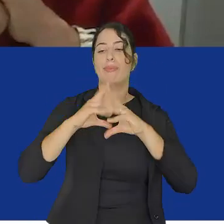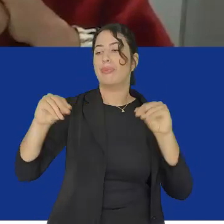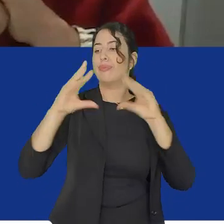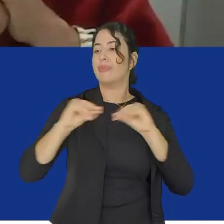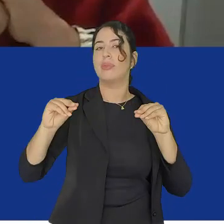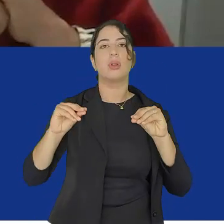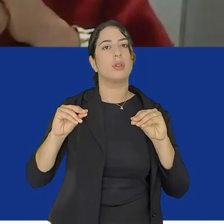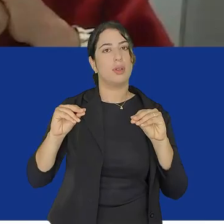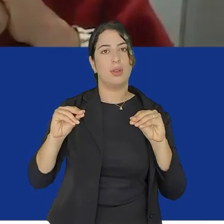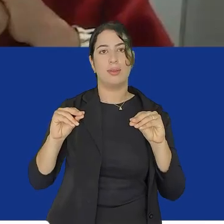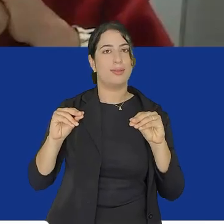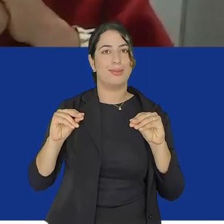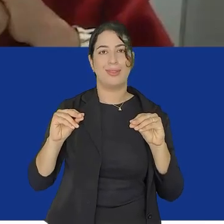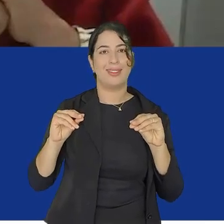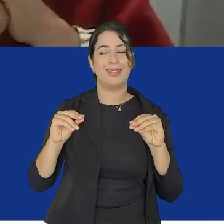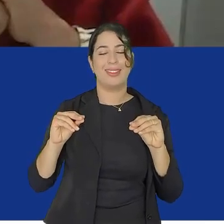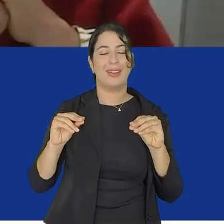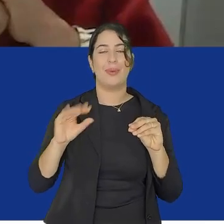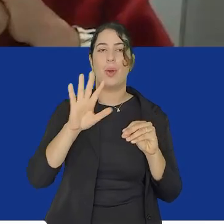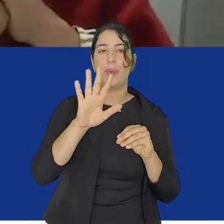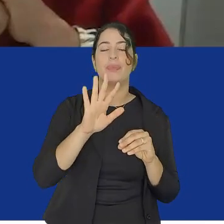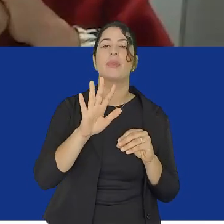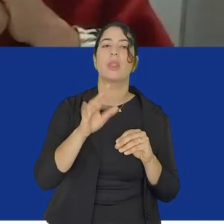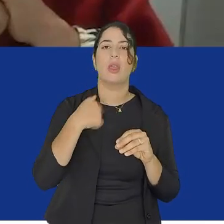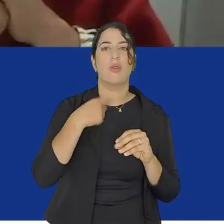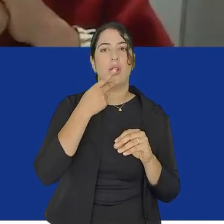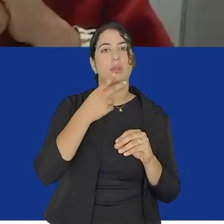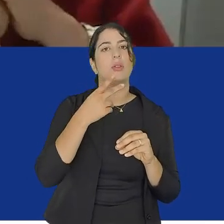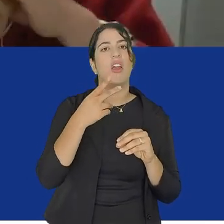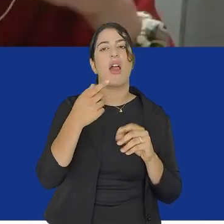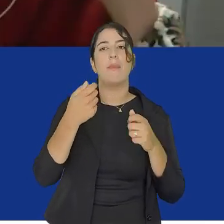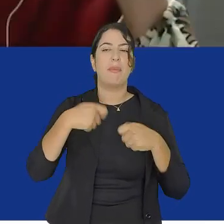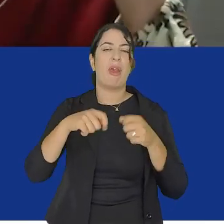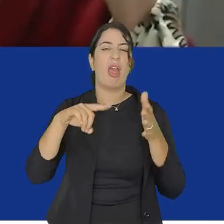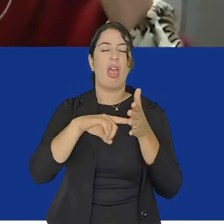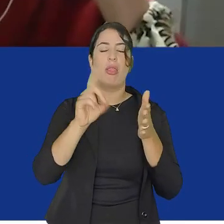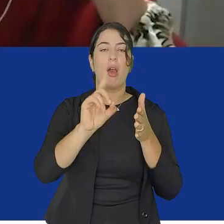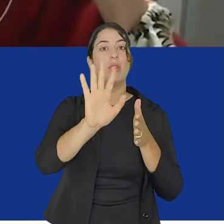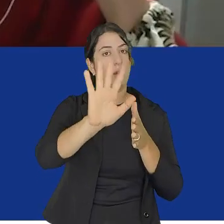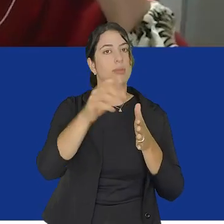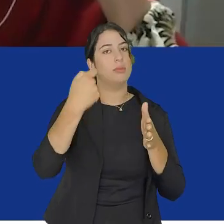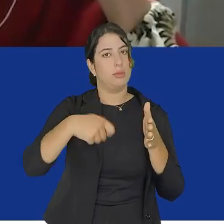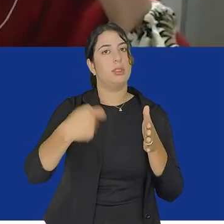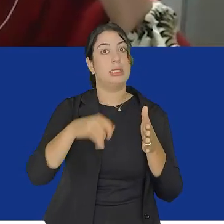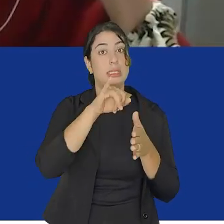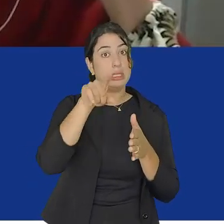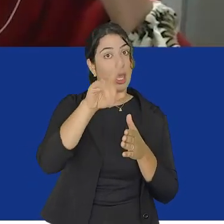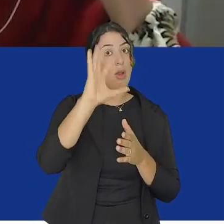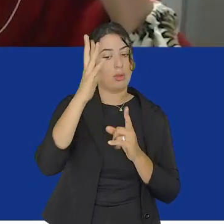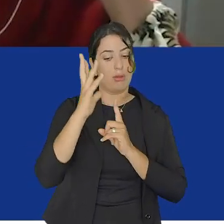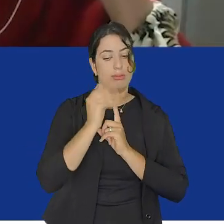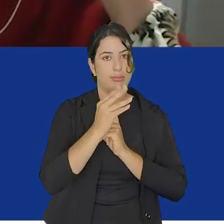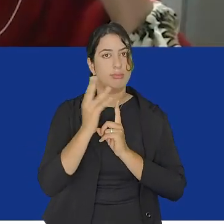estou dizendo aqui que não deve denunciar? Não é isso. Se você sofre assédio, procure ajuda.